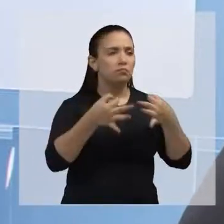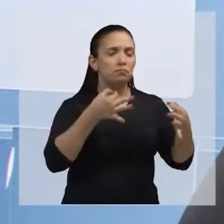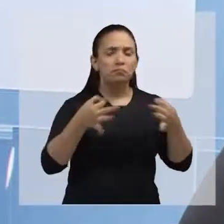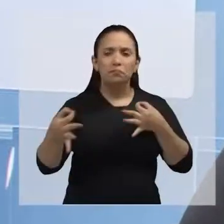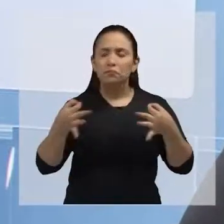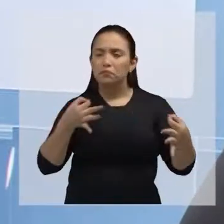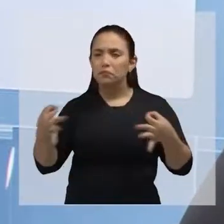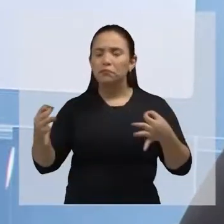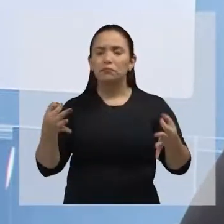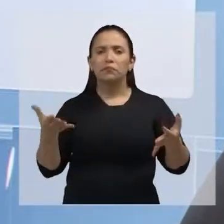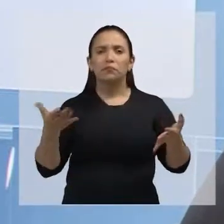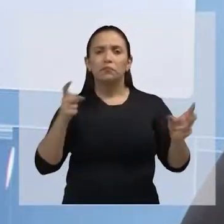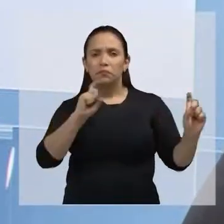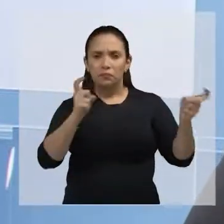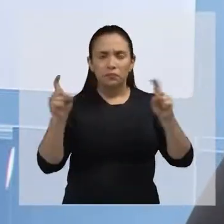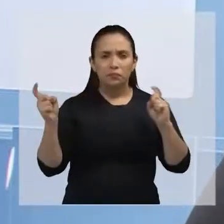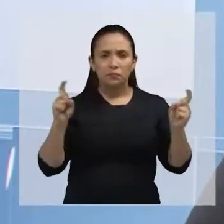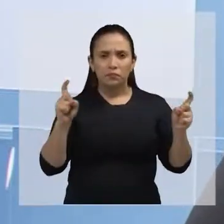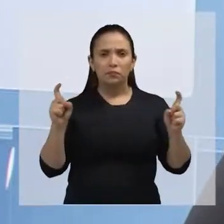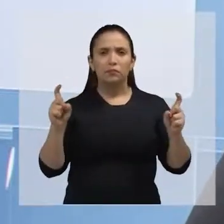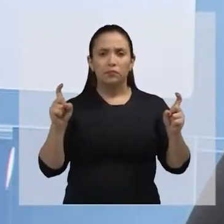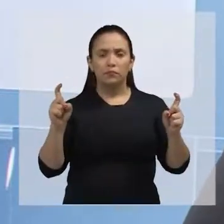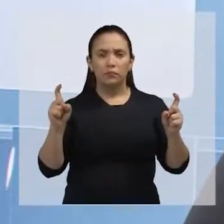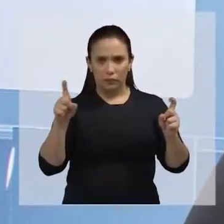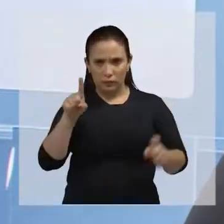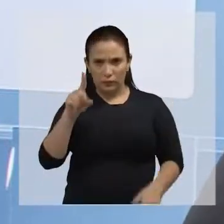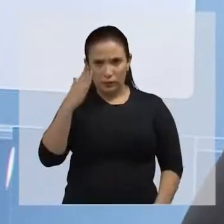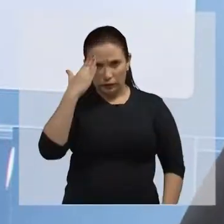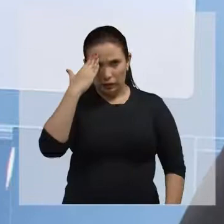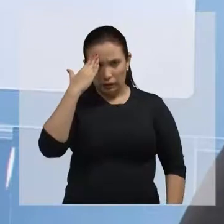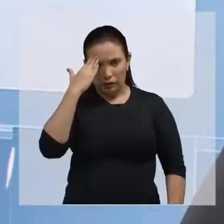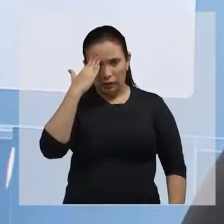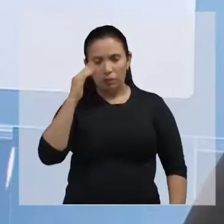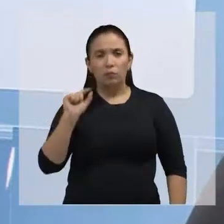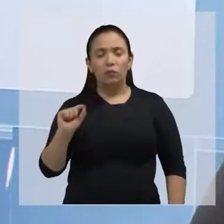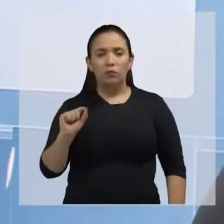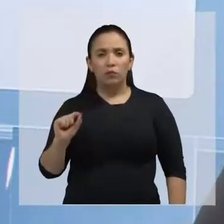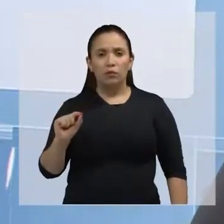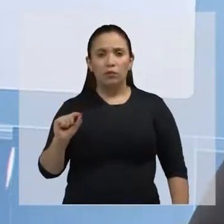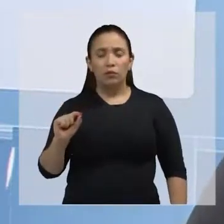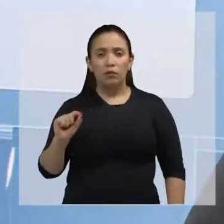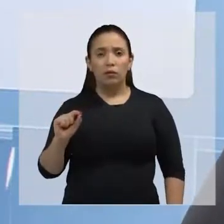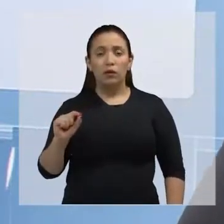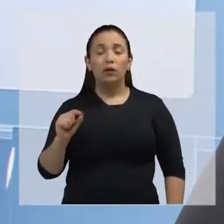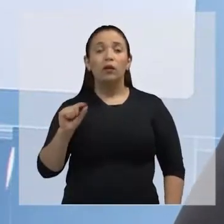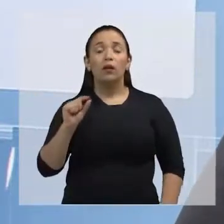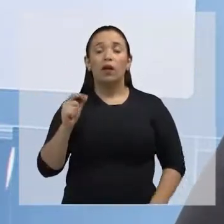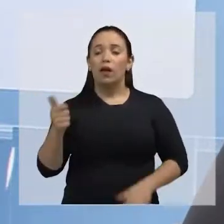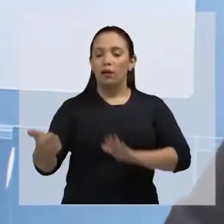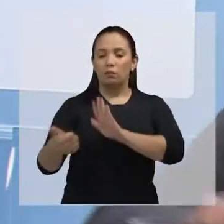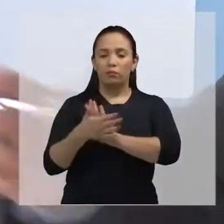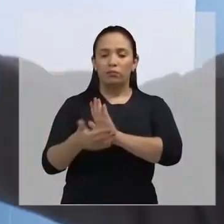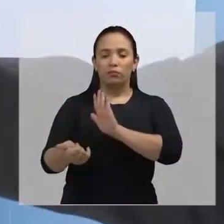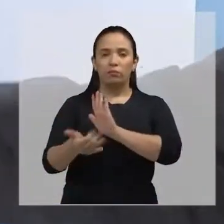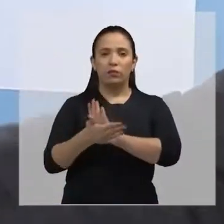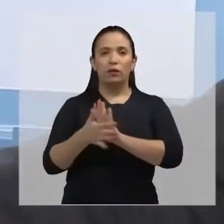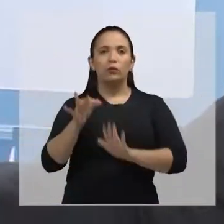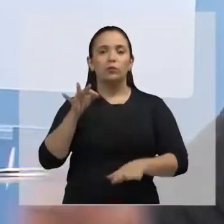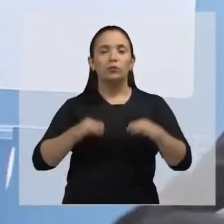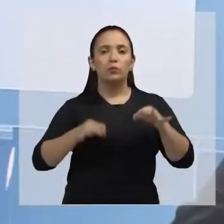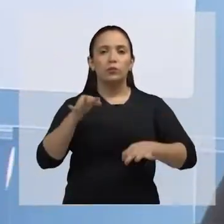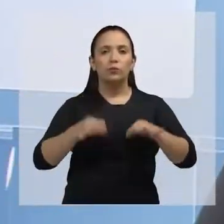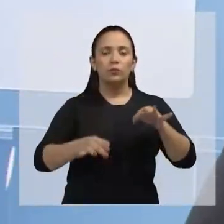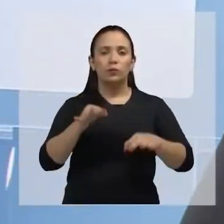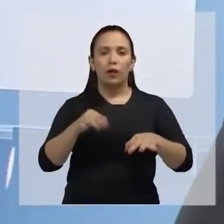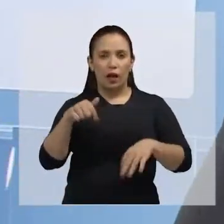liberdade, dessa tal hermenêutica. Sabe para que isso é bom? Isso é bom para vender sentença, como aconteceu aqui no estado